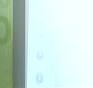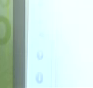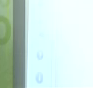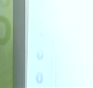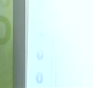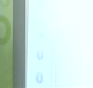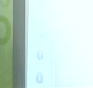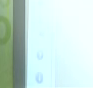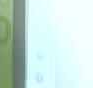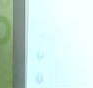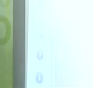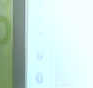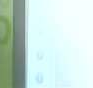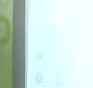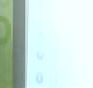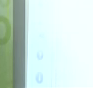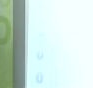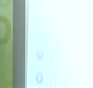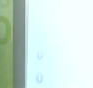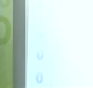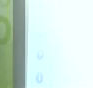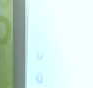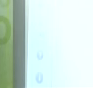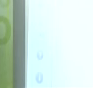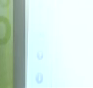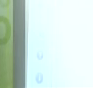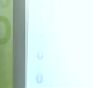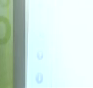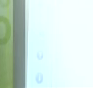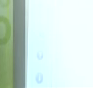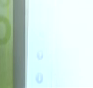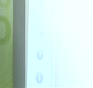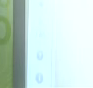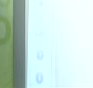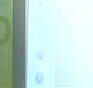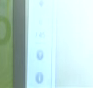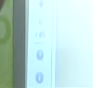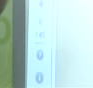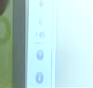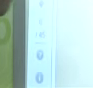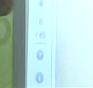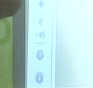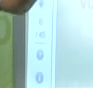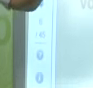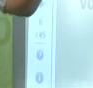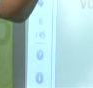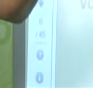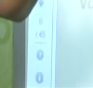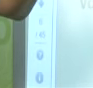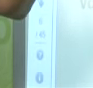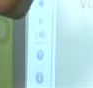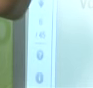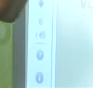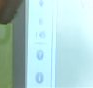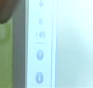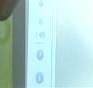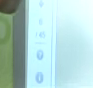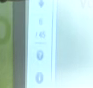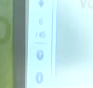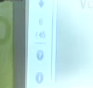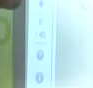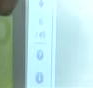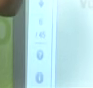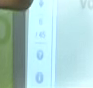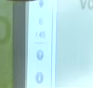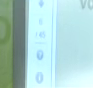existe aquela consciência. Mas será que um dia vai conseguir, né? A orientação a objeto é justamente nesse aspecto, ele ajuda